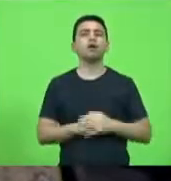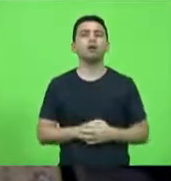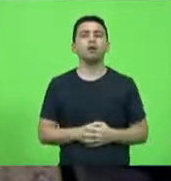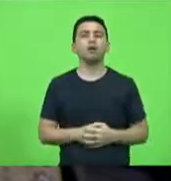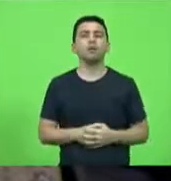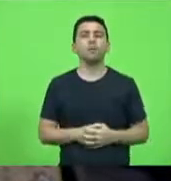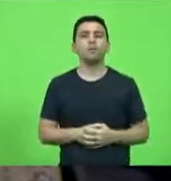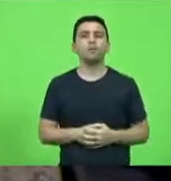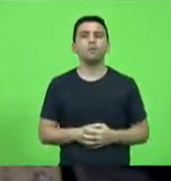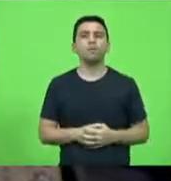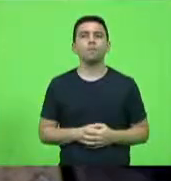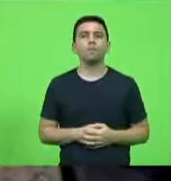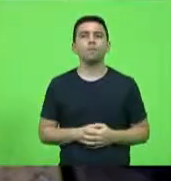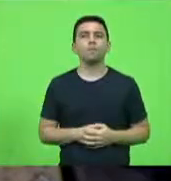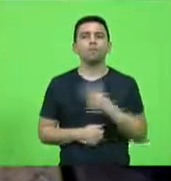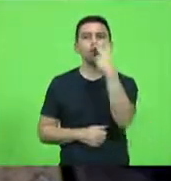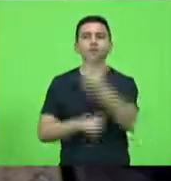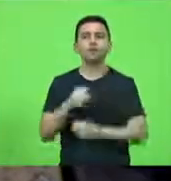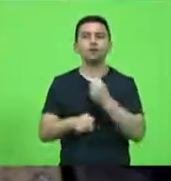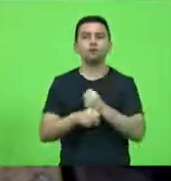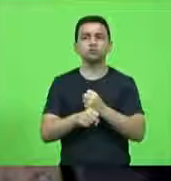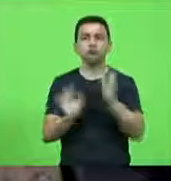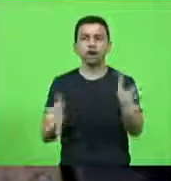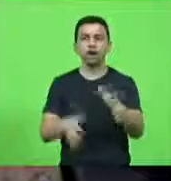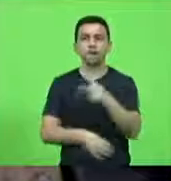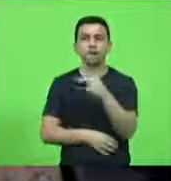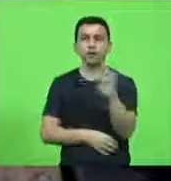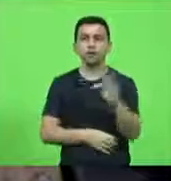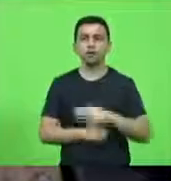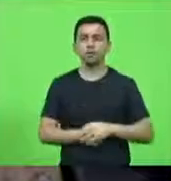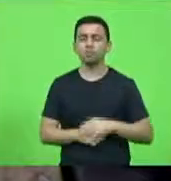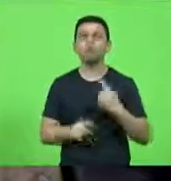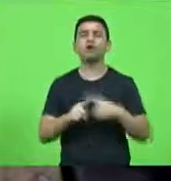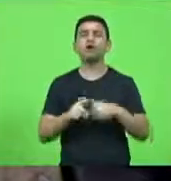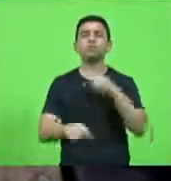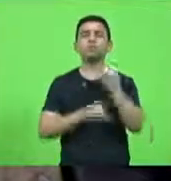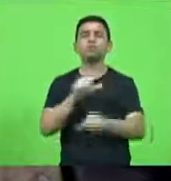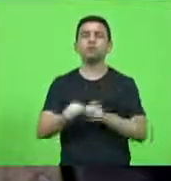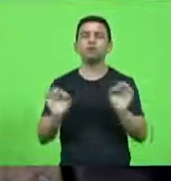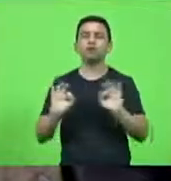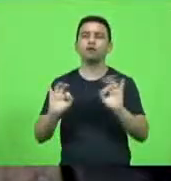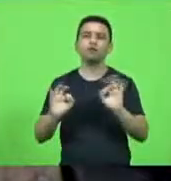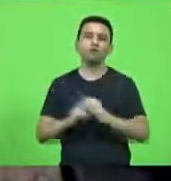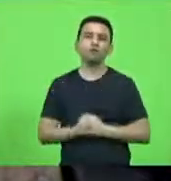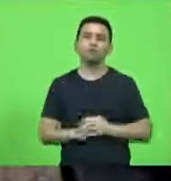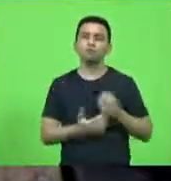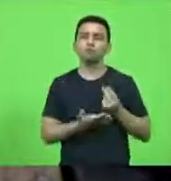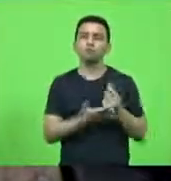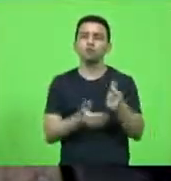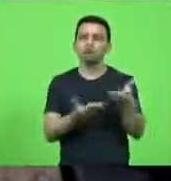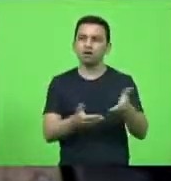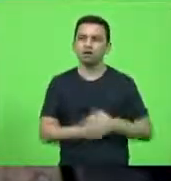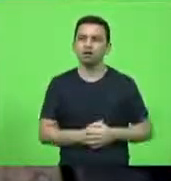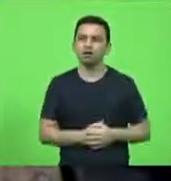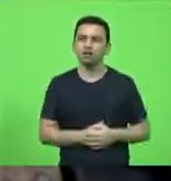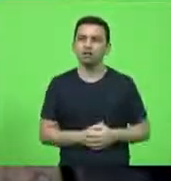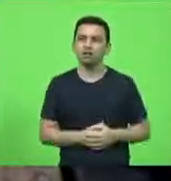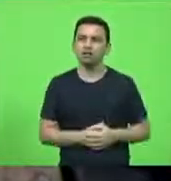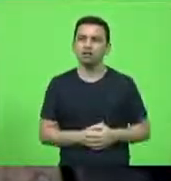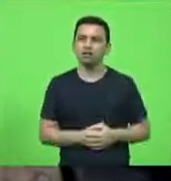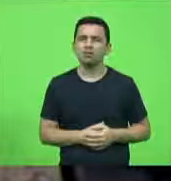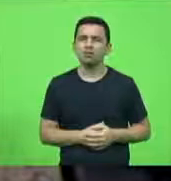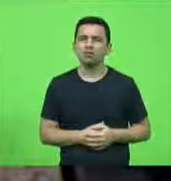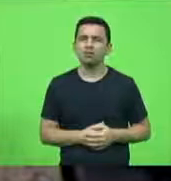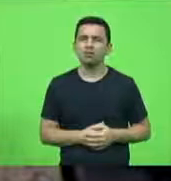comissão? Passou 2 anos com o PT, por que não passar com alguém agora de conservadora? Por que não passar agora com o outro lado?